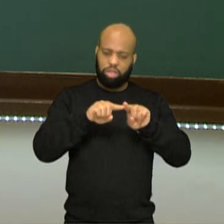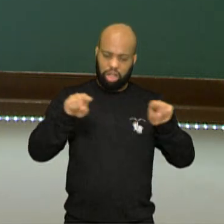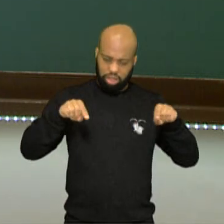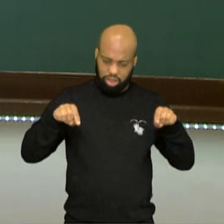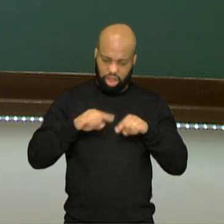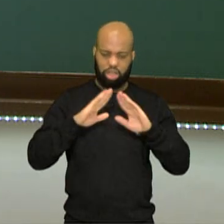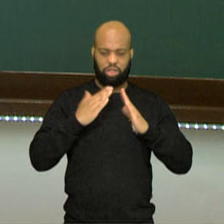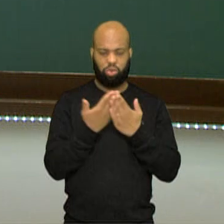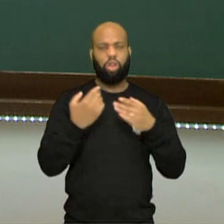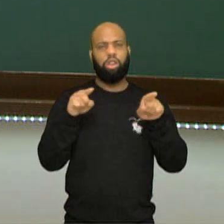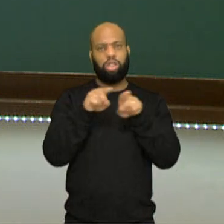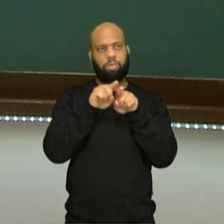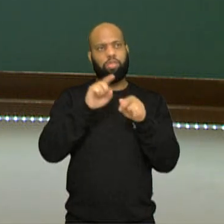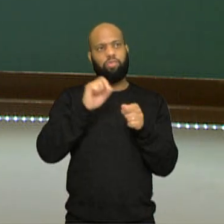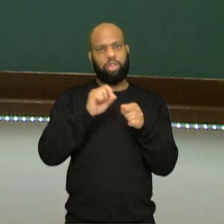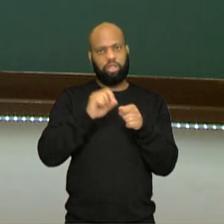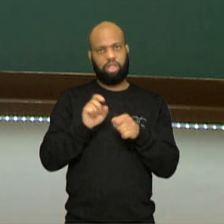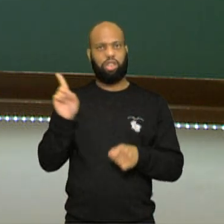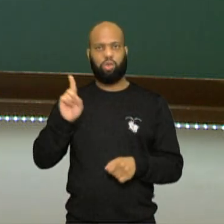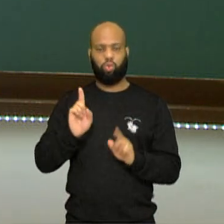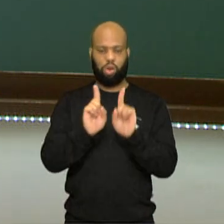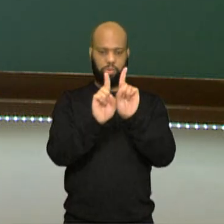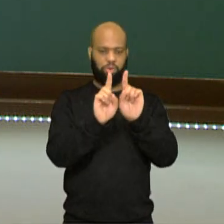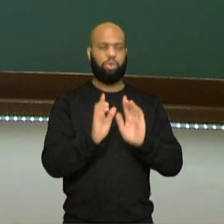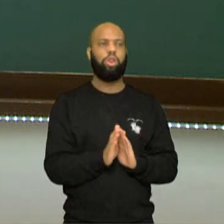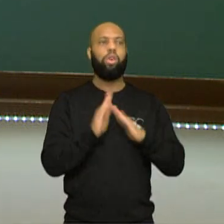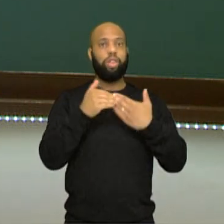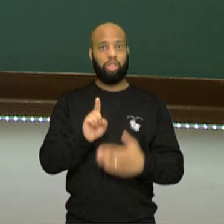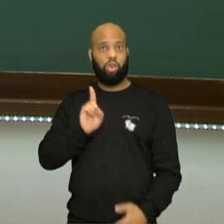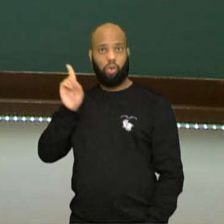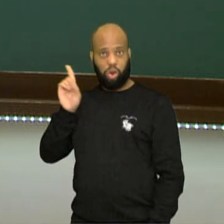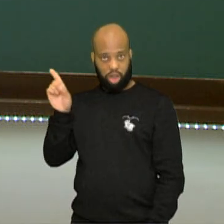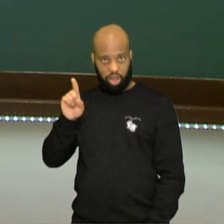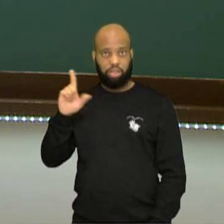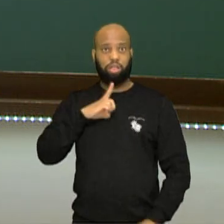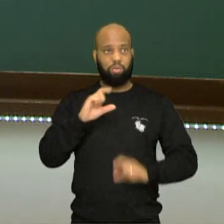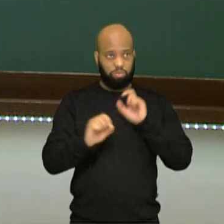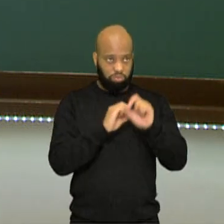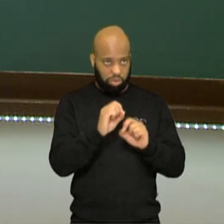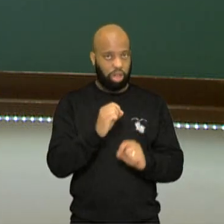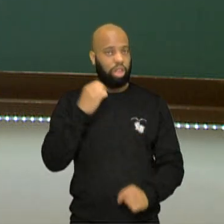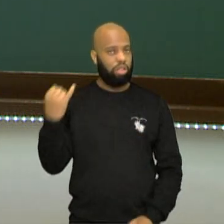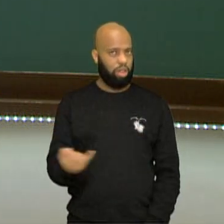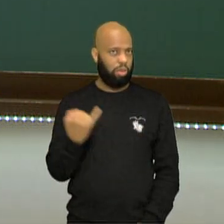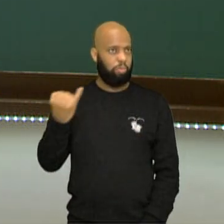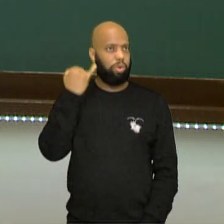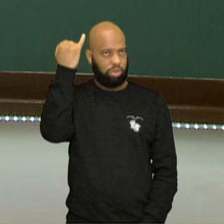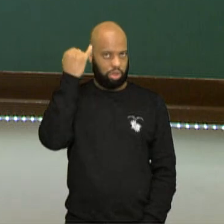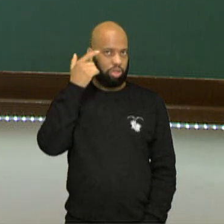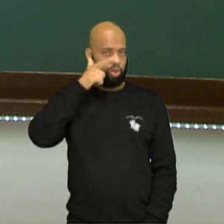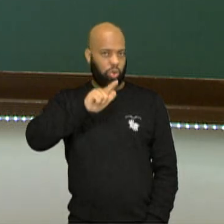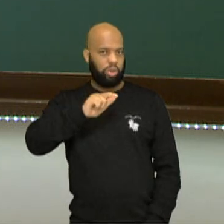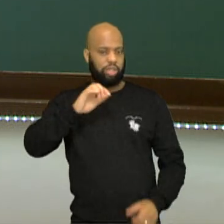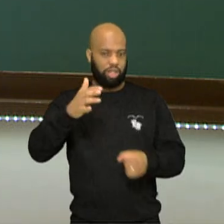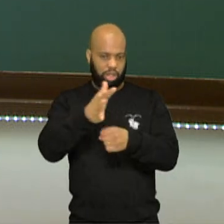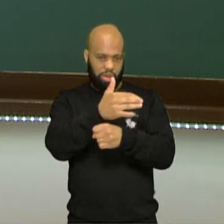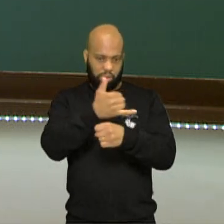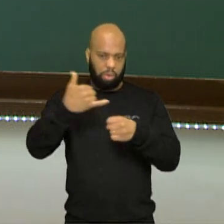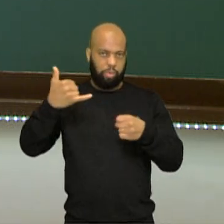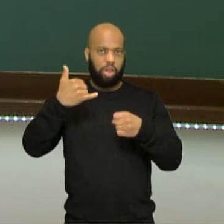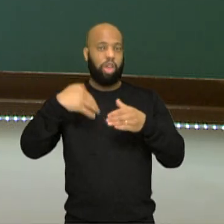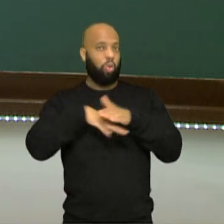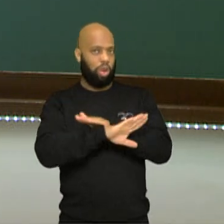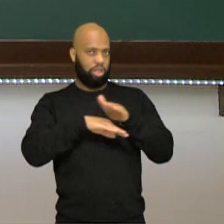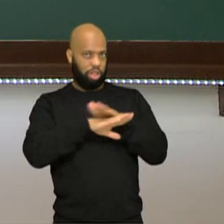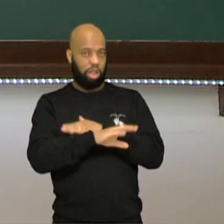Agora olha só, essa superfície dielétrica ela é muito importante para o carregamento do capacitor. Quanto